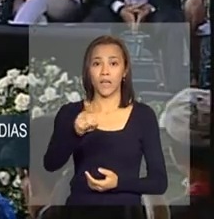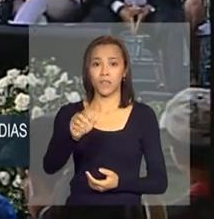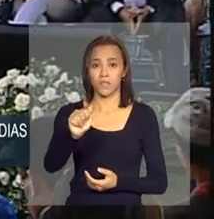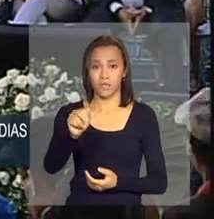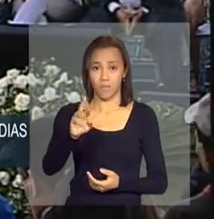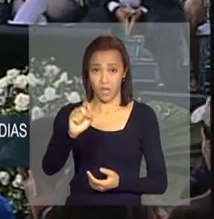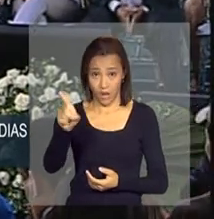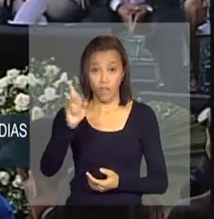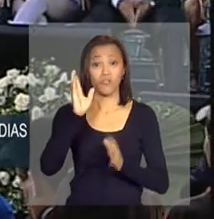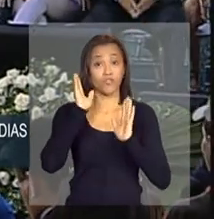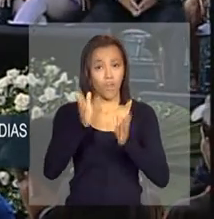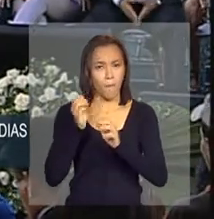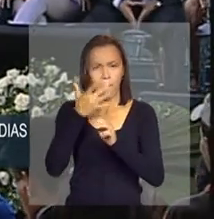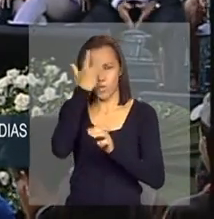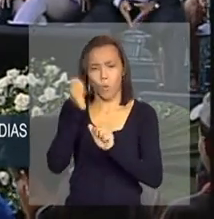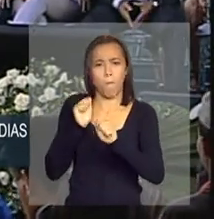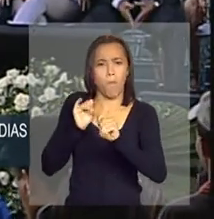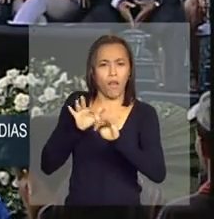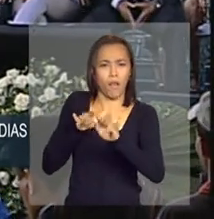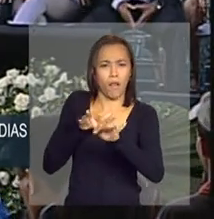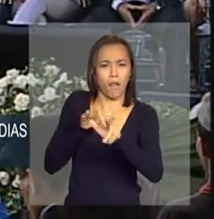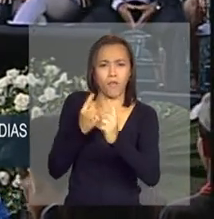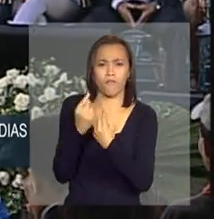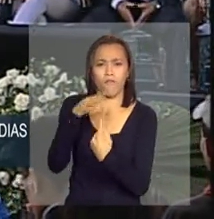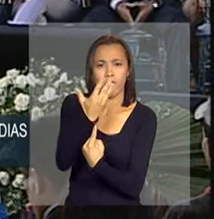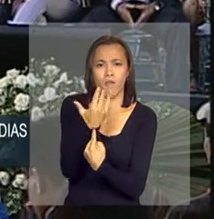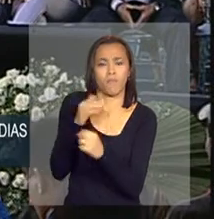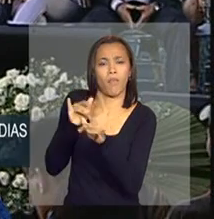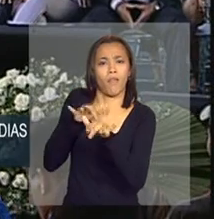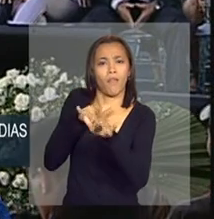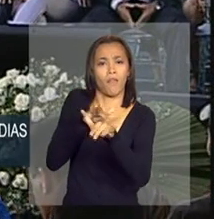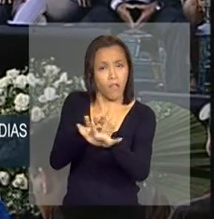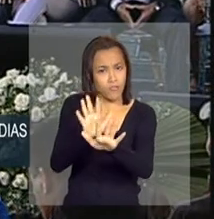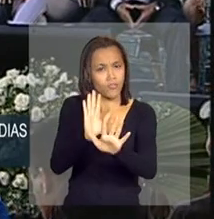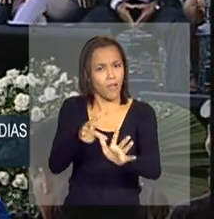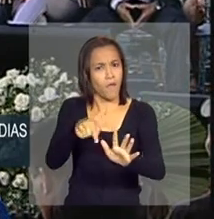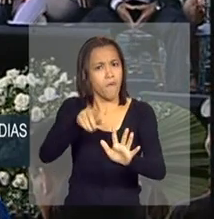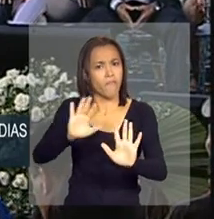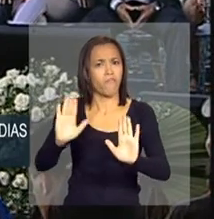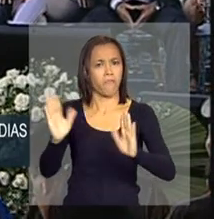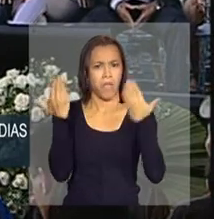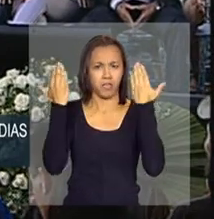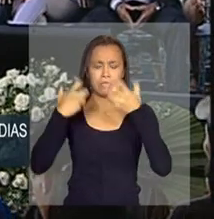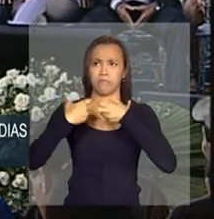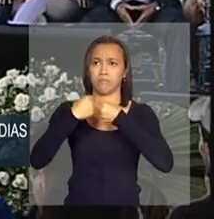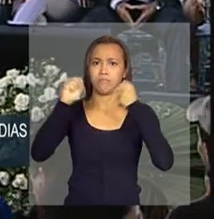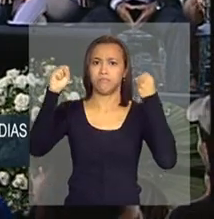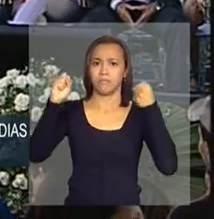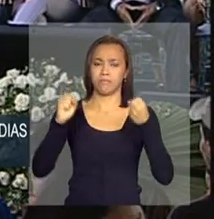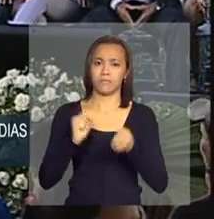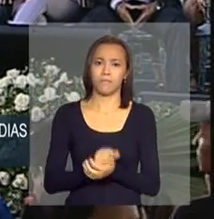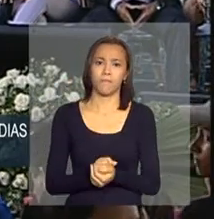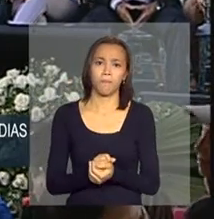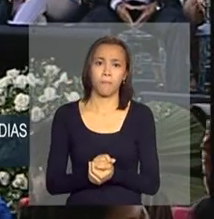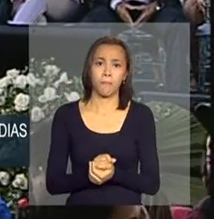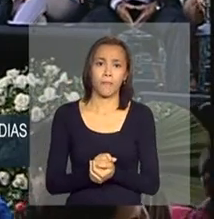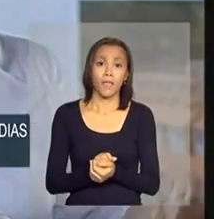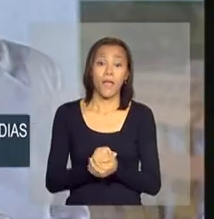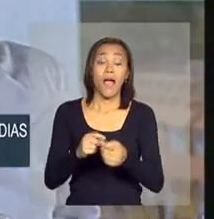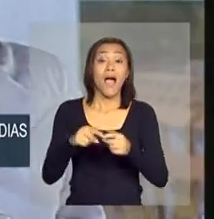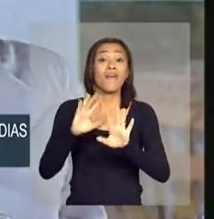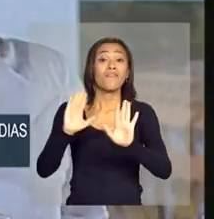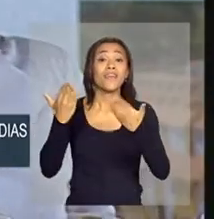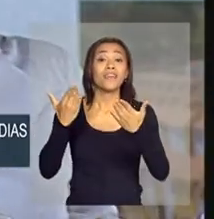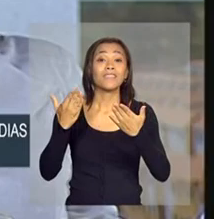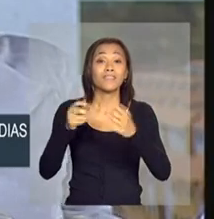estive participei daquela festa extraordinária é aquela a festa da